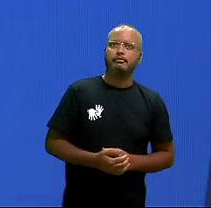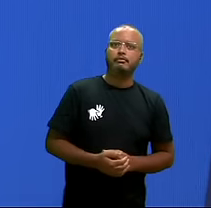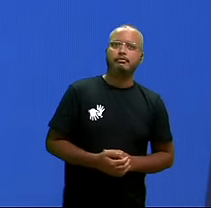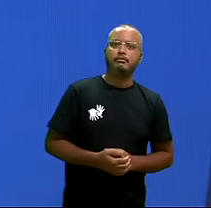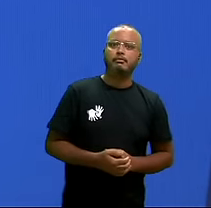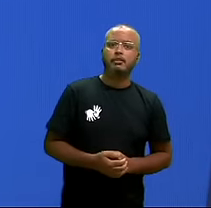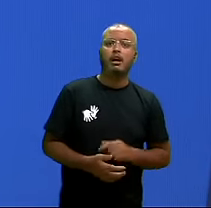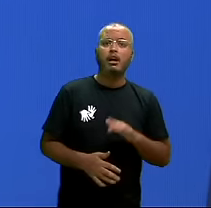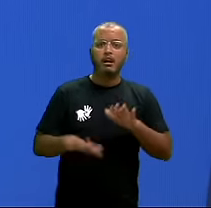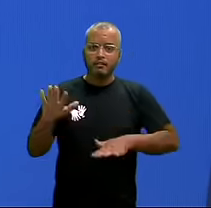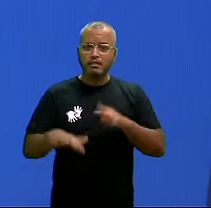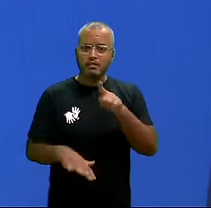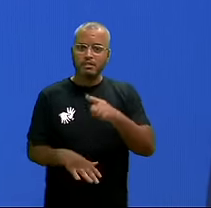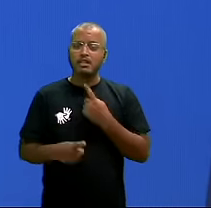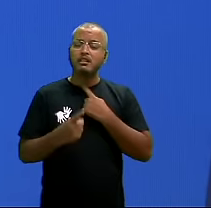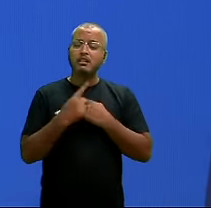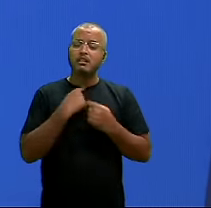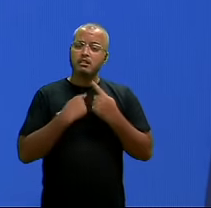desejou algo e ficou desejando?